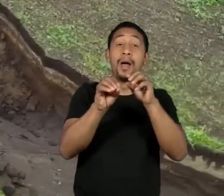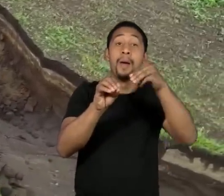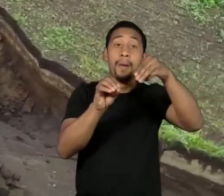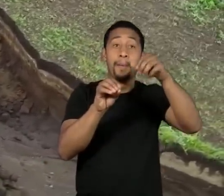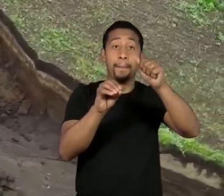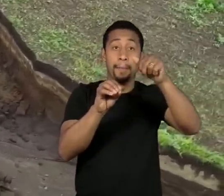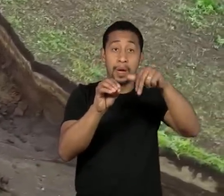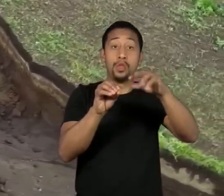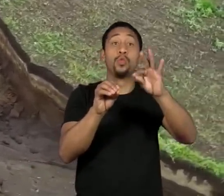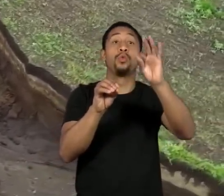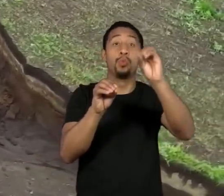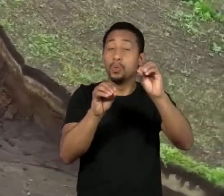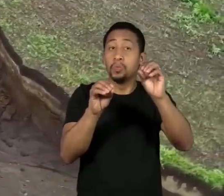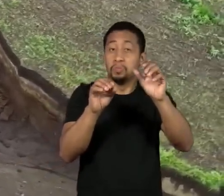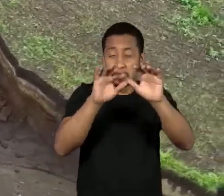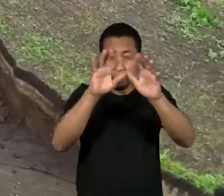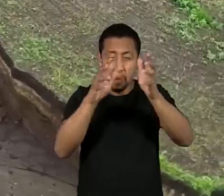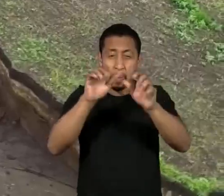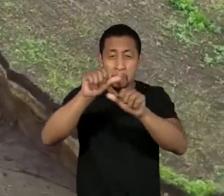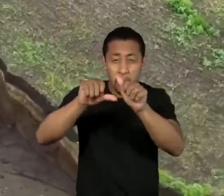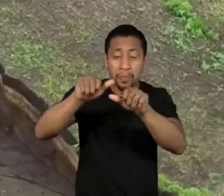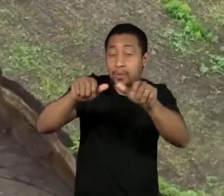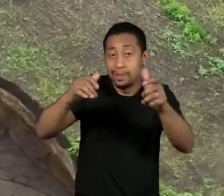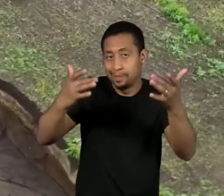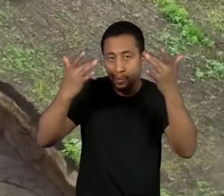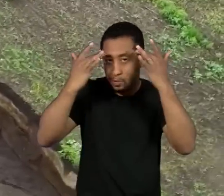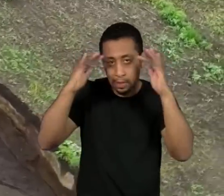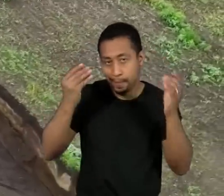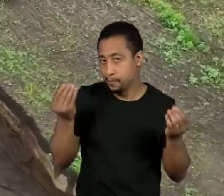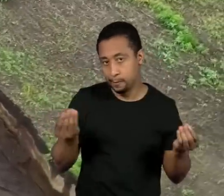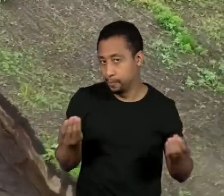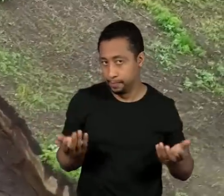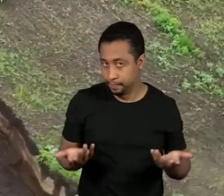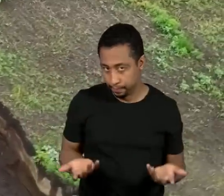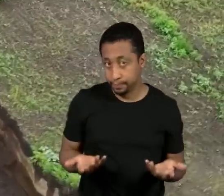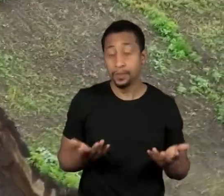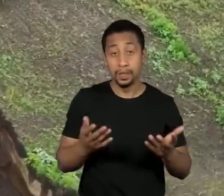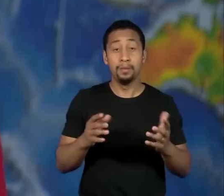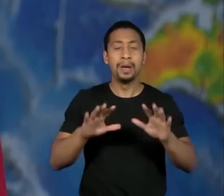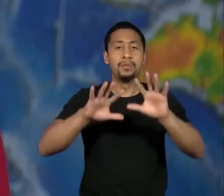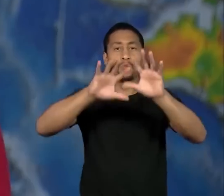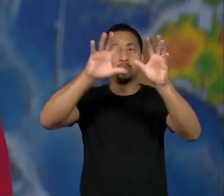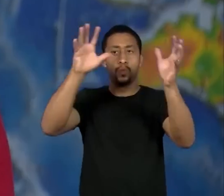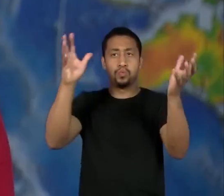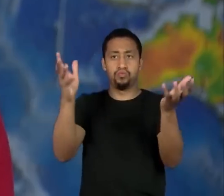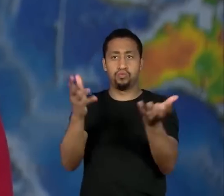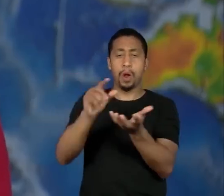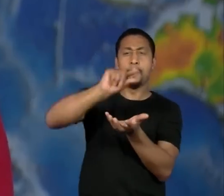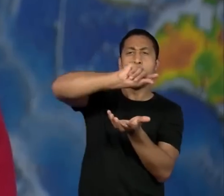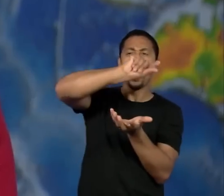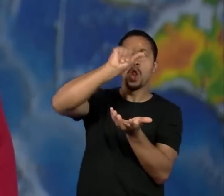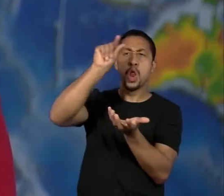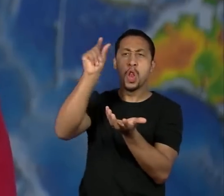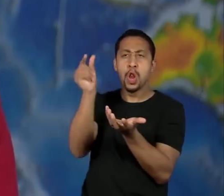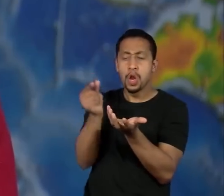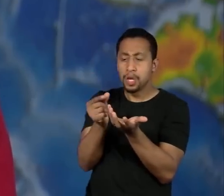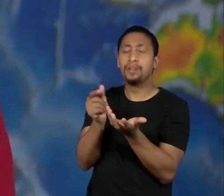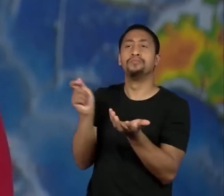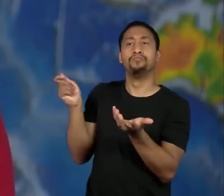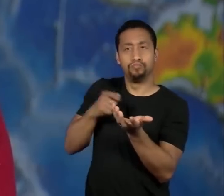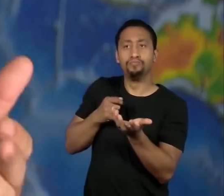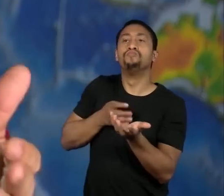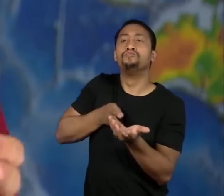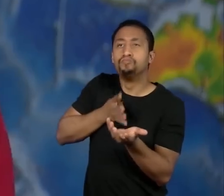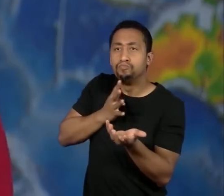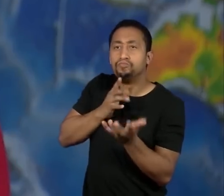exatamente, a gente ainda não sabe. Embora a gente conheça boa parte do que acontece na superfície da Terra, a gente tem um bom monitoramento da